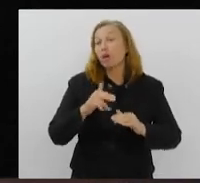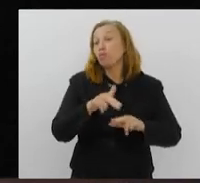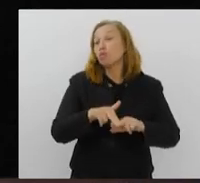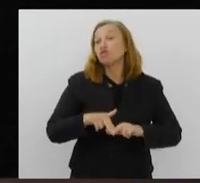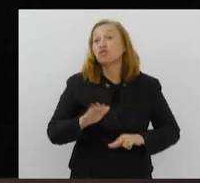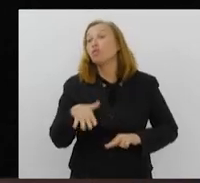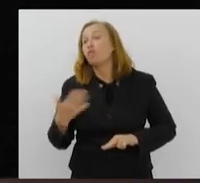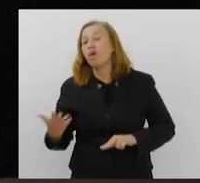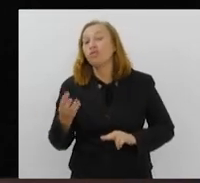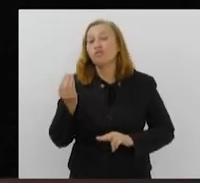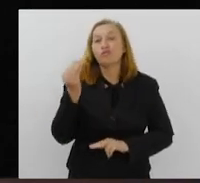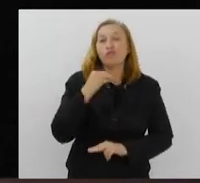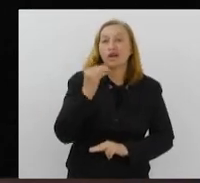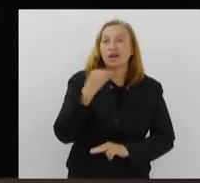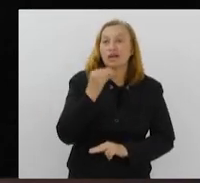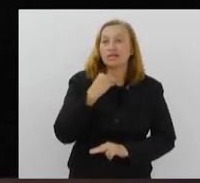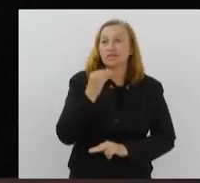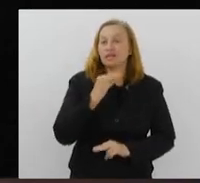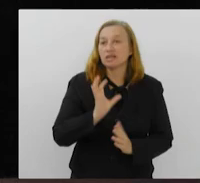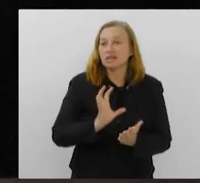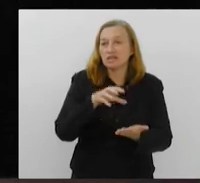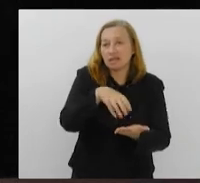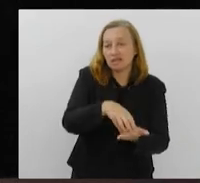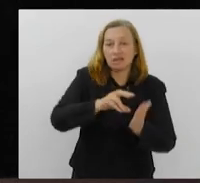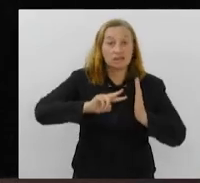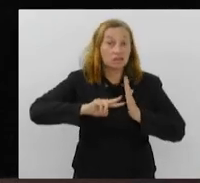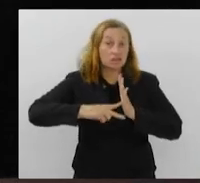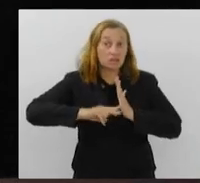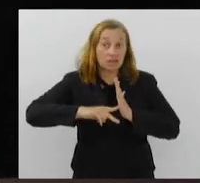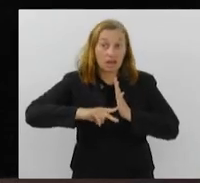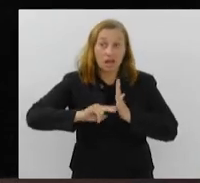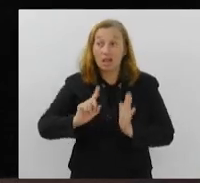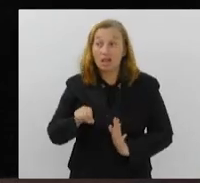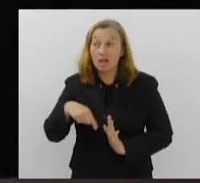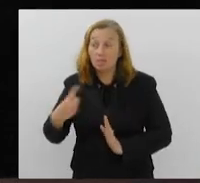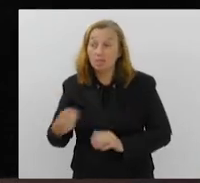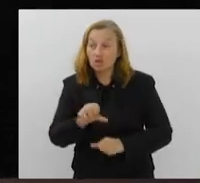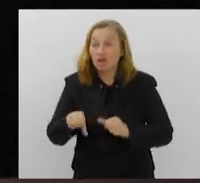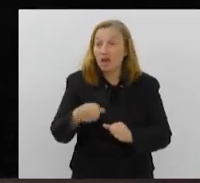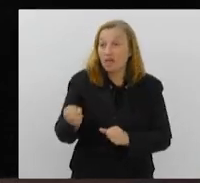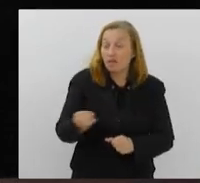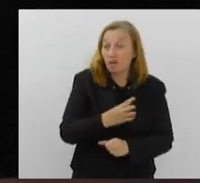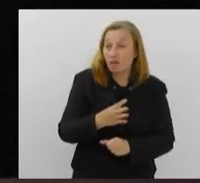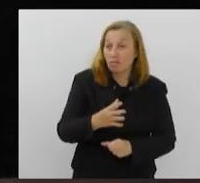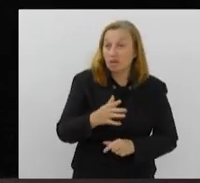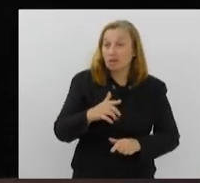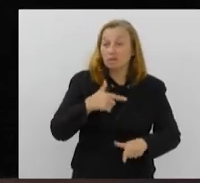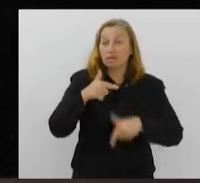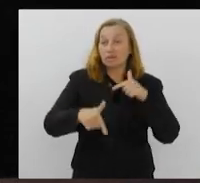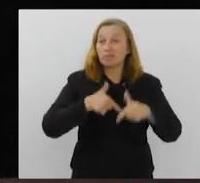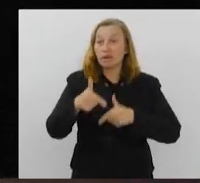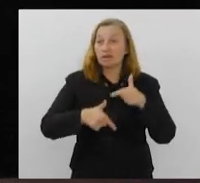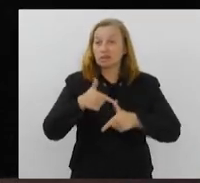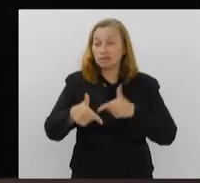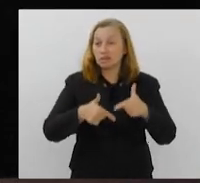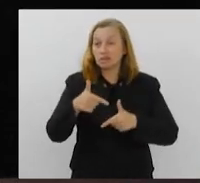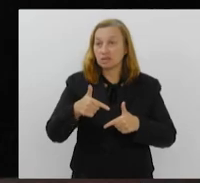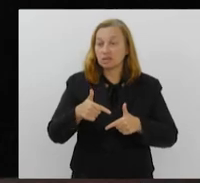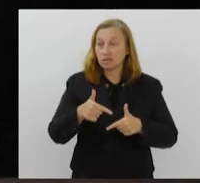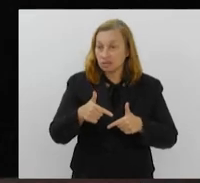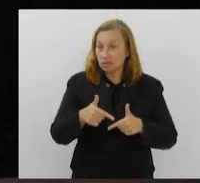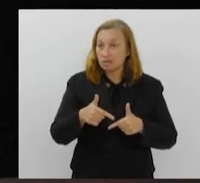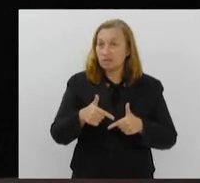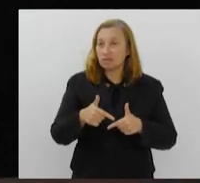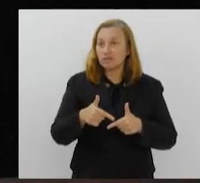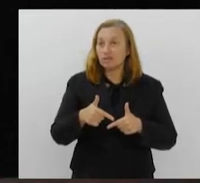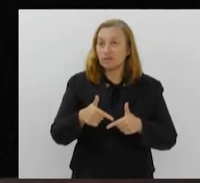o enfraquecimento das centrais sindicais e dos sindicatos depois da reforma trabalhista, o que vai impactar, inclusive, nas convenções